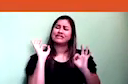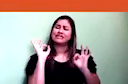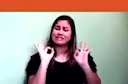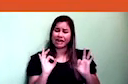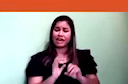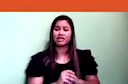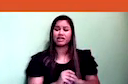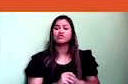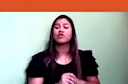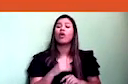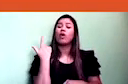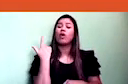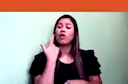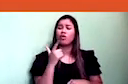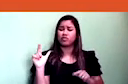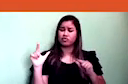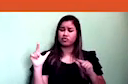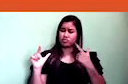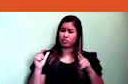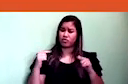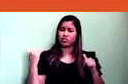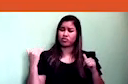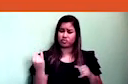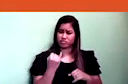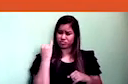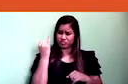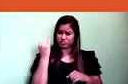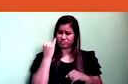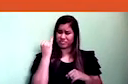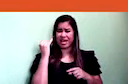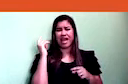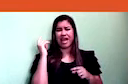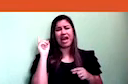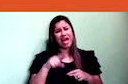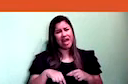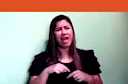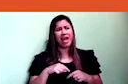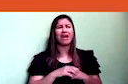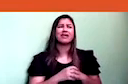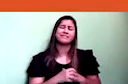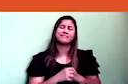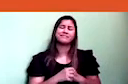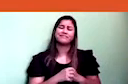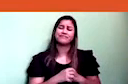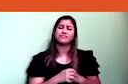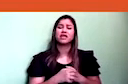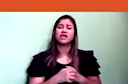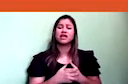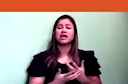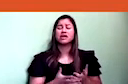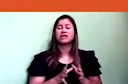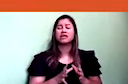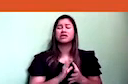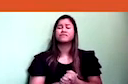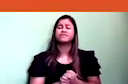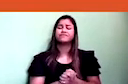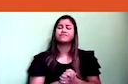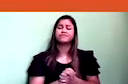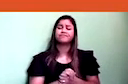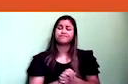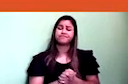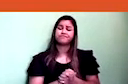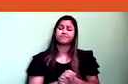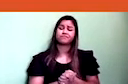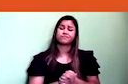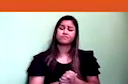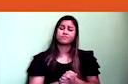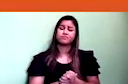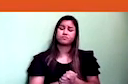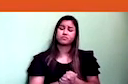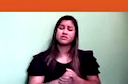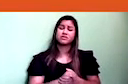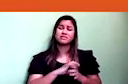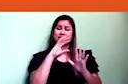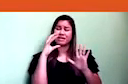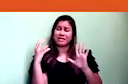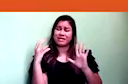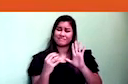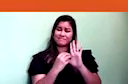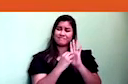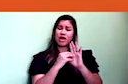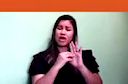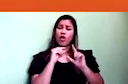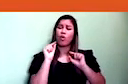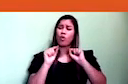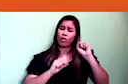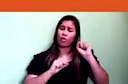outros fatores estressantes, mas a saúde emocional é desafiada o tempo todo, o que pode trazer sérios impactos no bem-estar